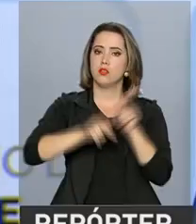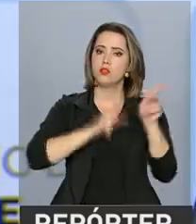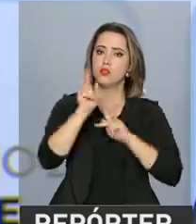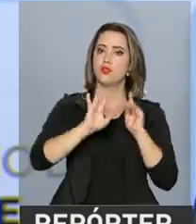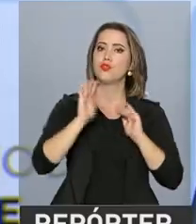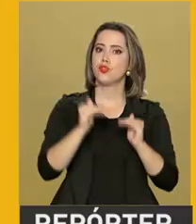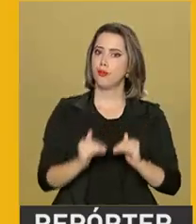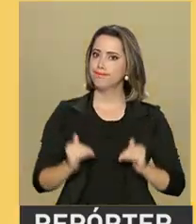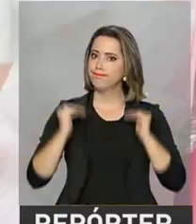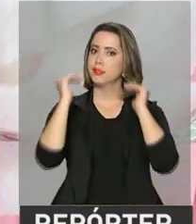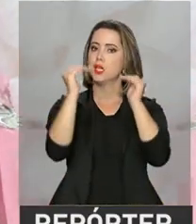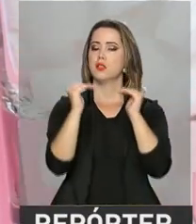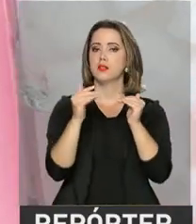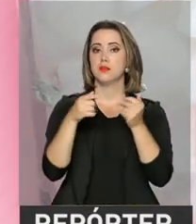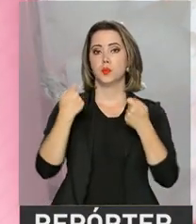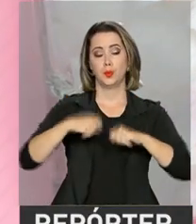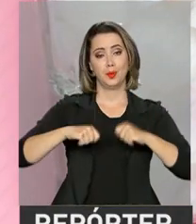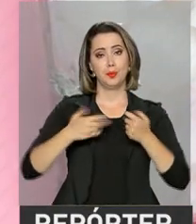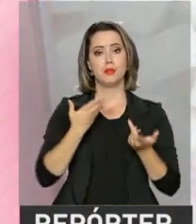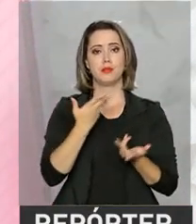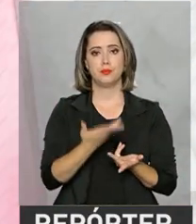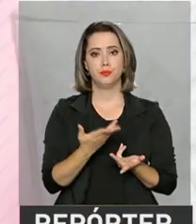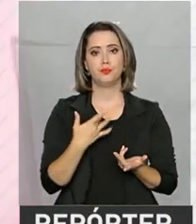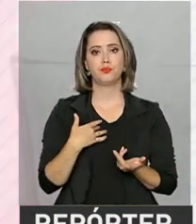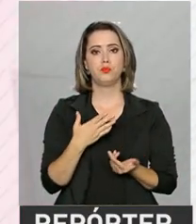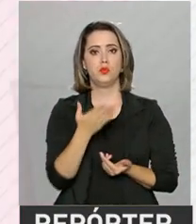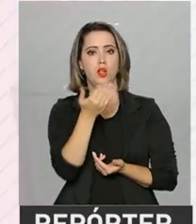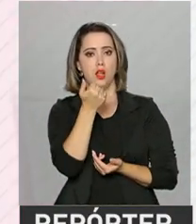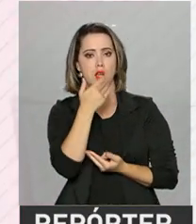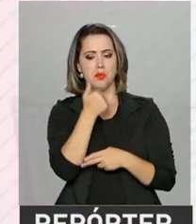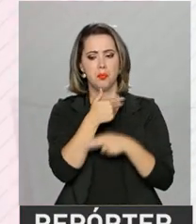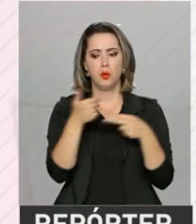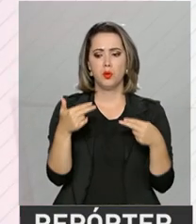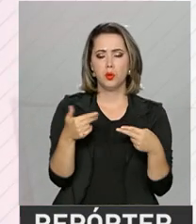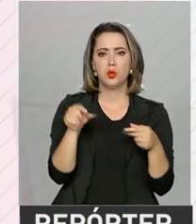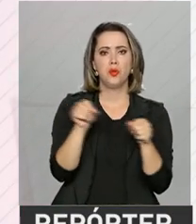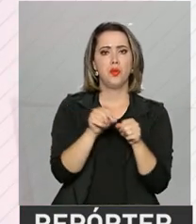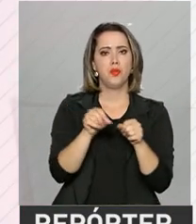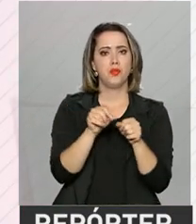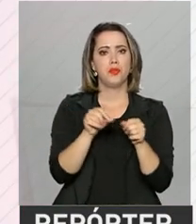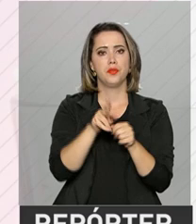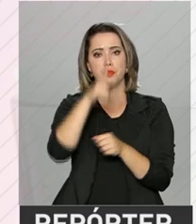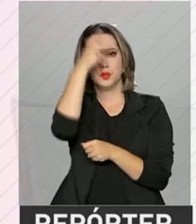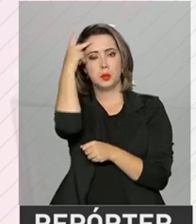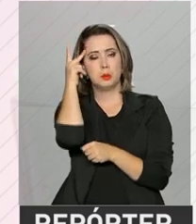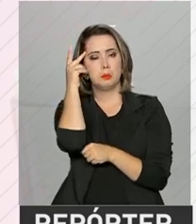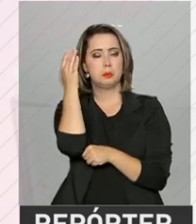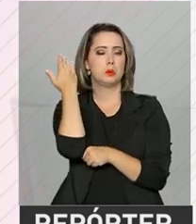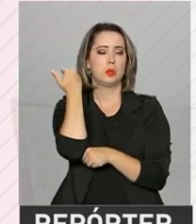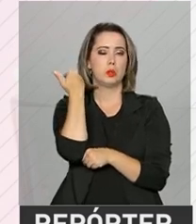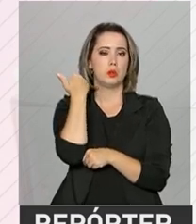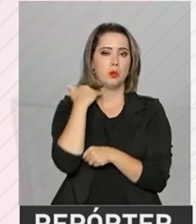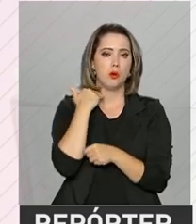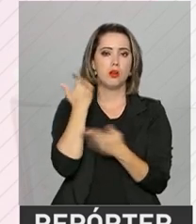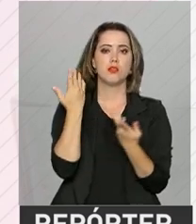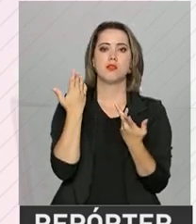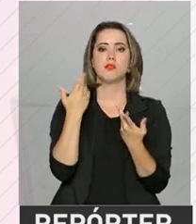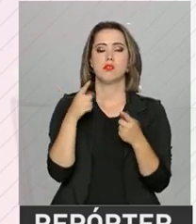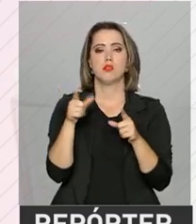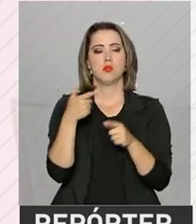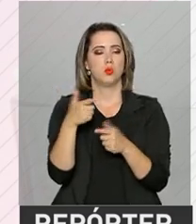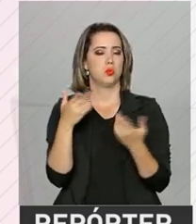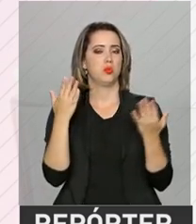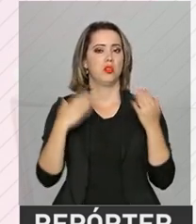do recomendado. O excesso de peso, o consumo de alimentos processados e o sedentarismo impactam no avanço das doenças crônicas